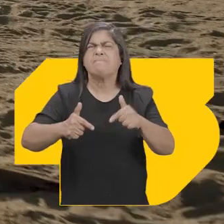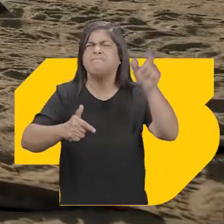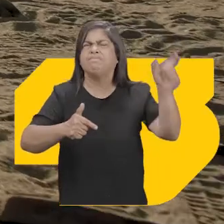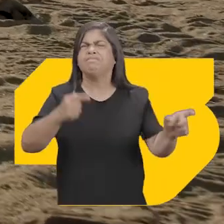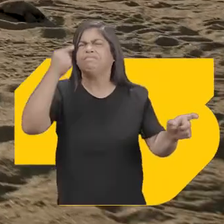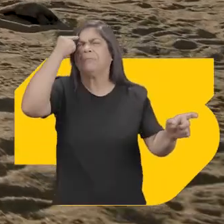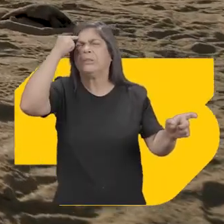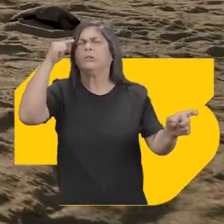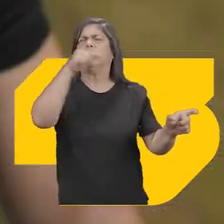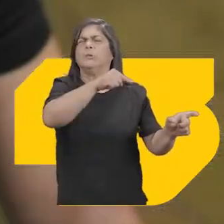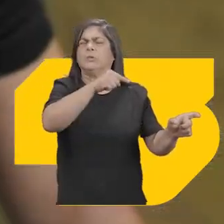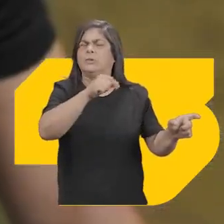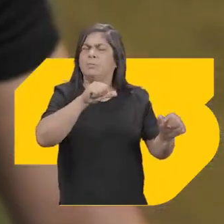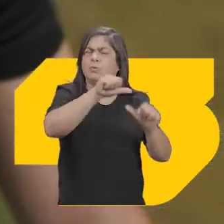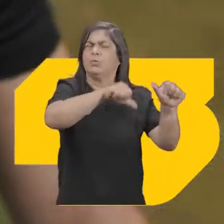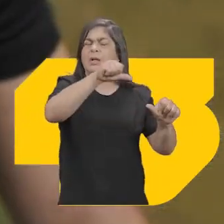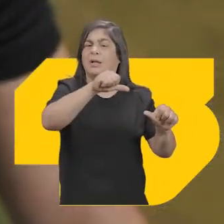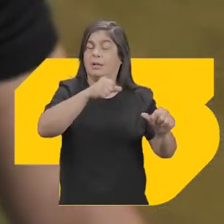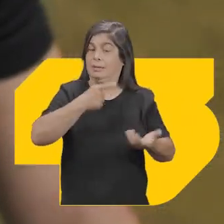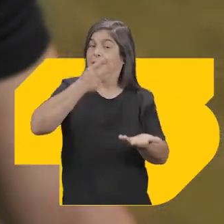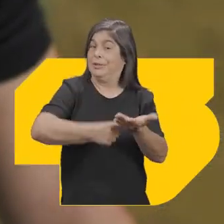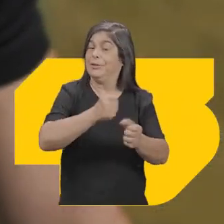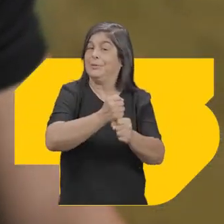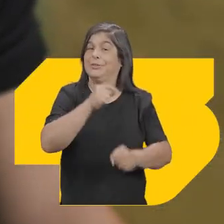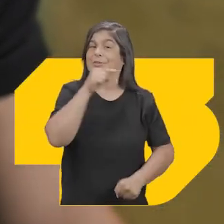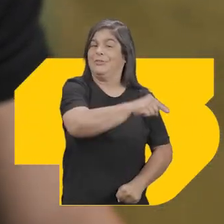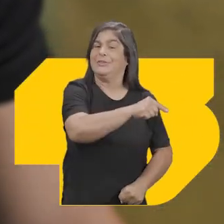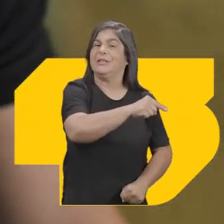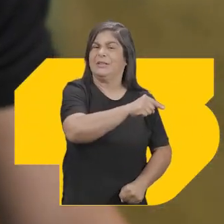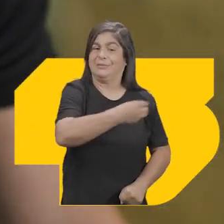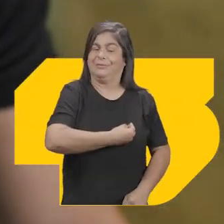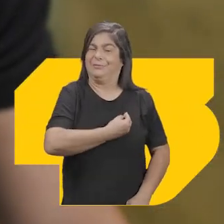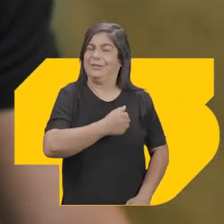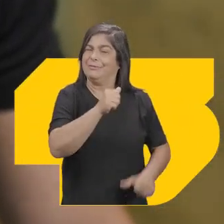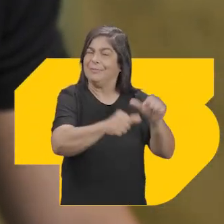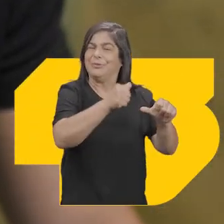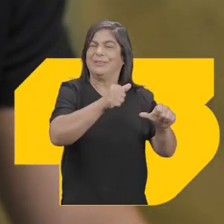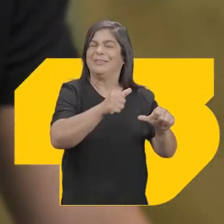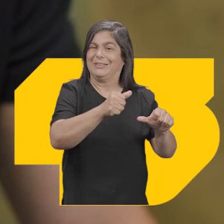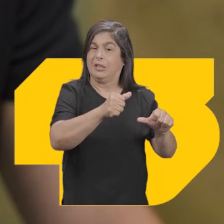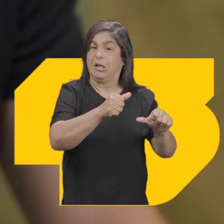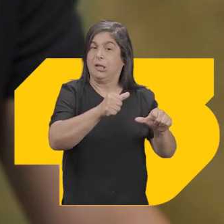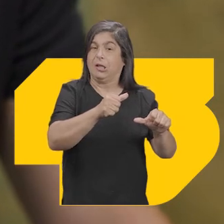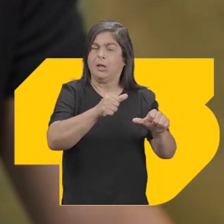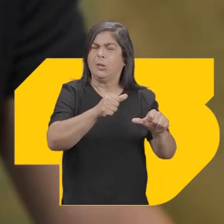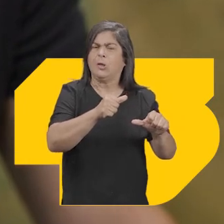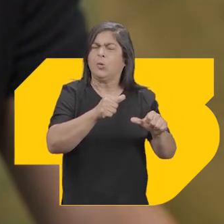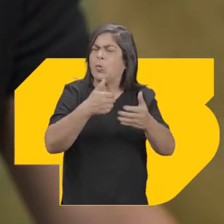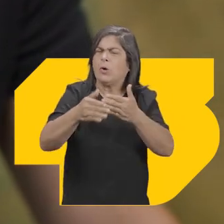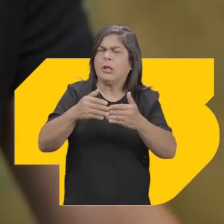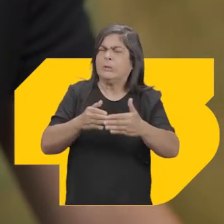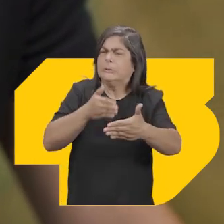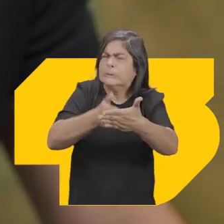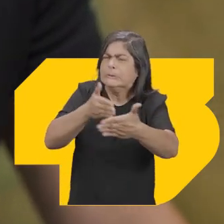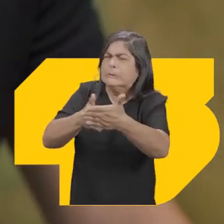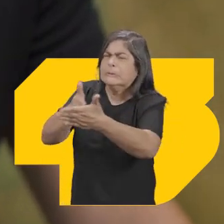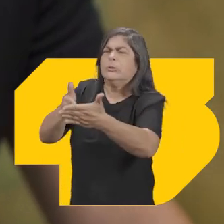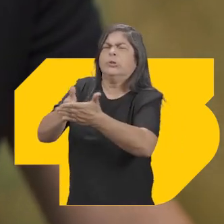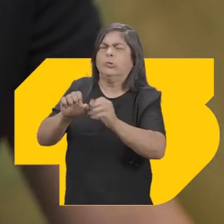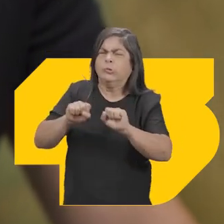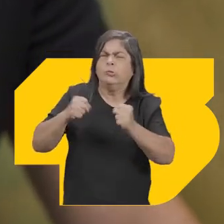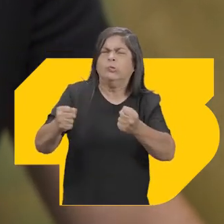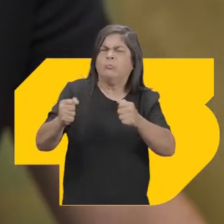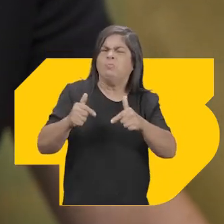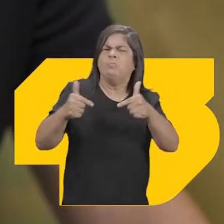mudar a sua realidade. Meu compromisso vai ser com você, para mudar a sua vida. Tá bom. E o que eu precisar enfrentar, o